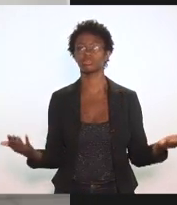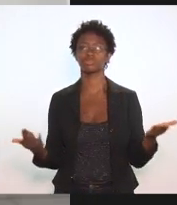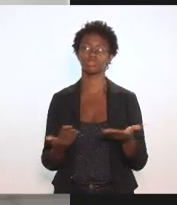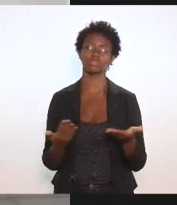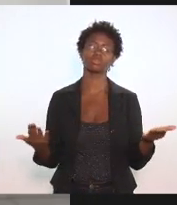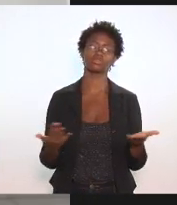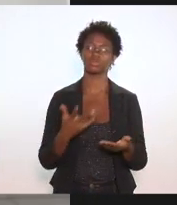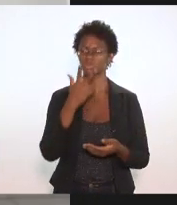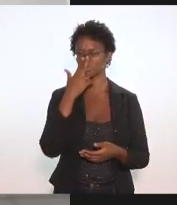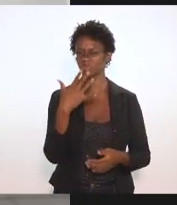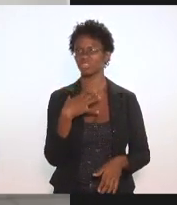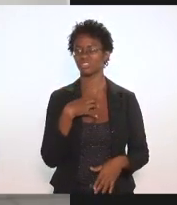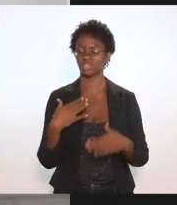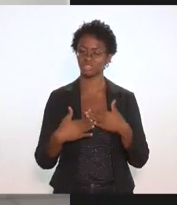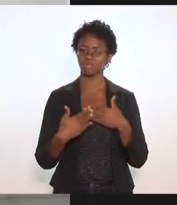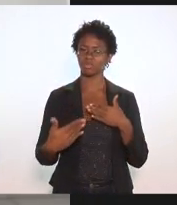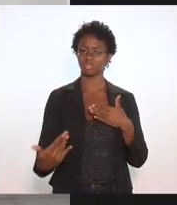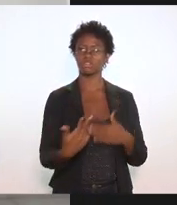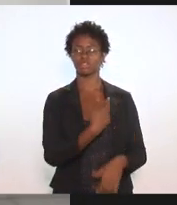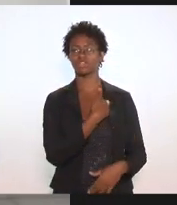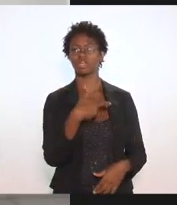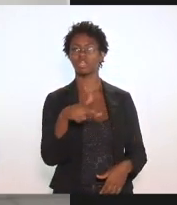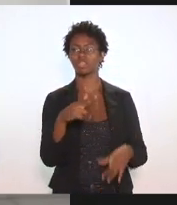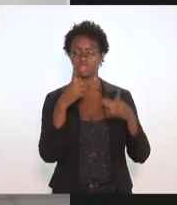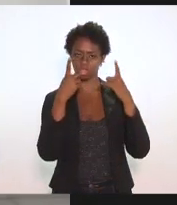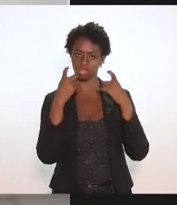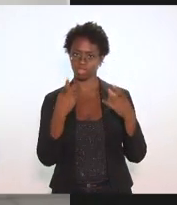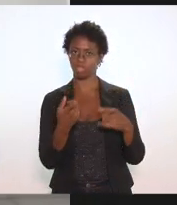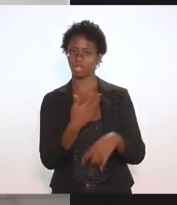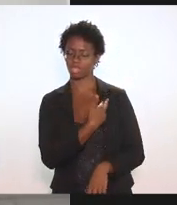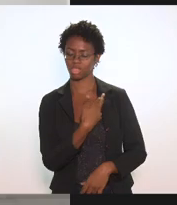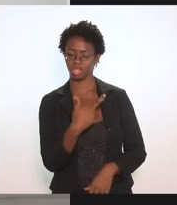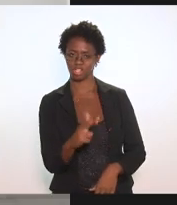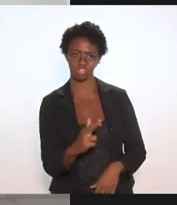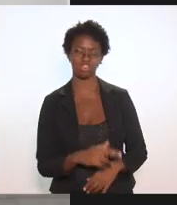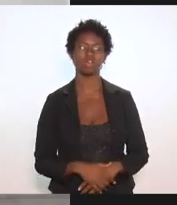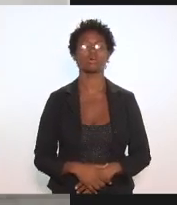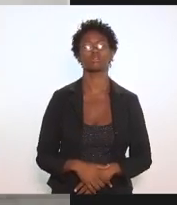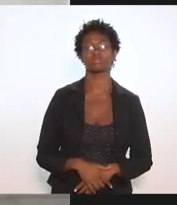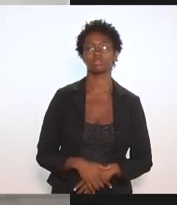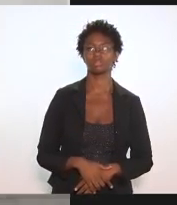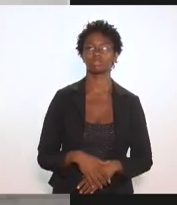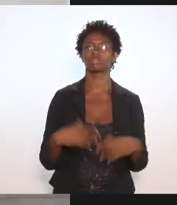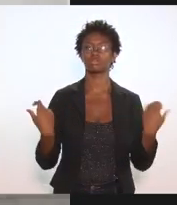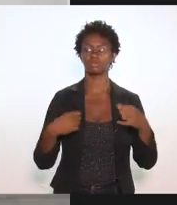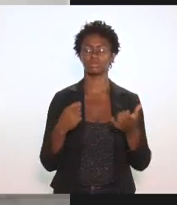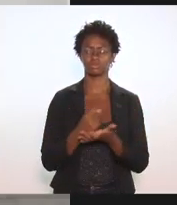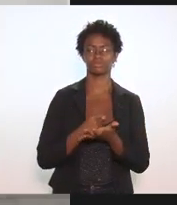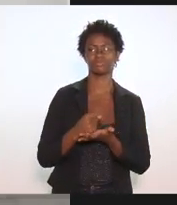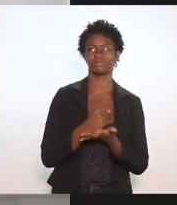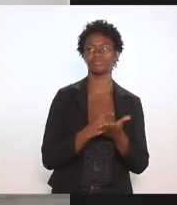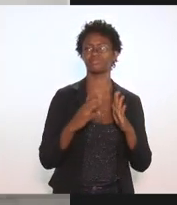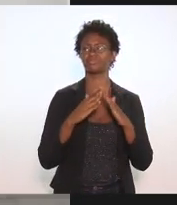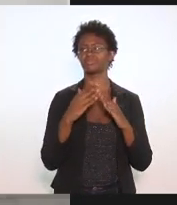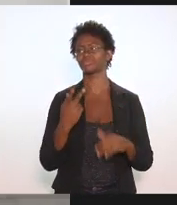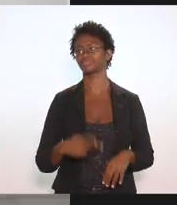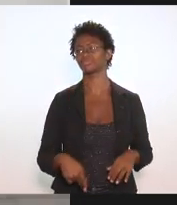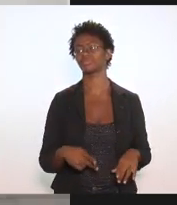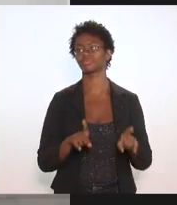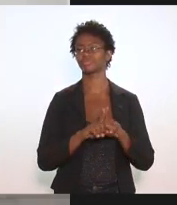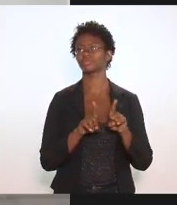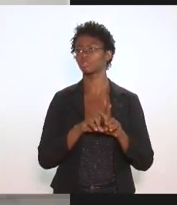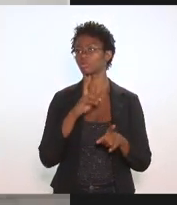acometidos por um processo de violência religiosa que a gente precisa pautar nessa casa. Inclusive, falando em